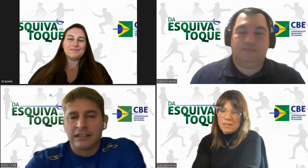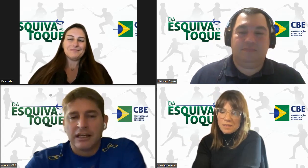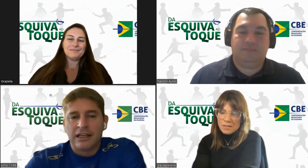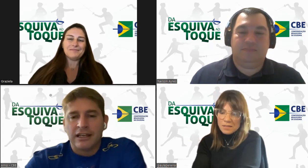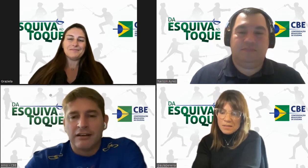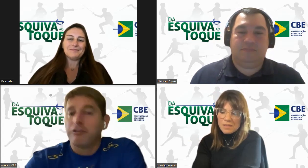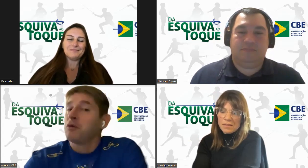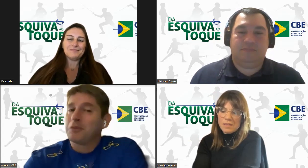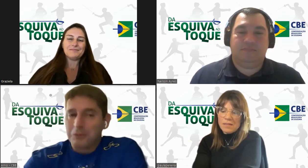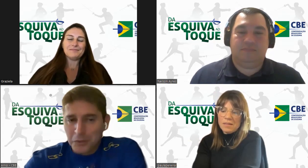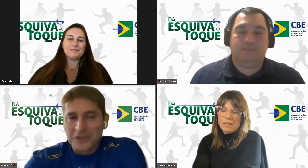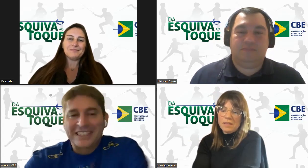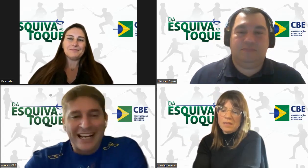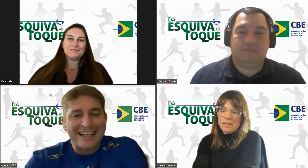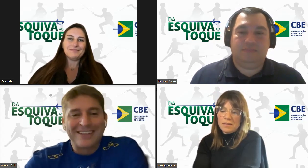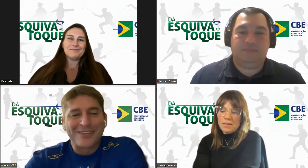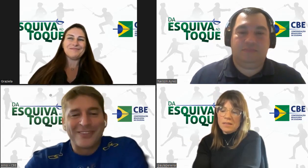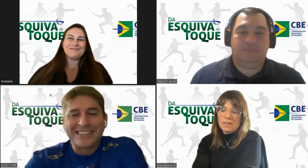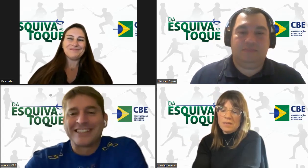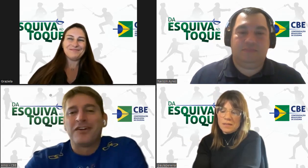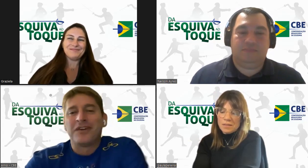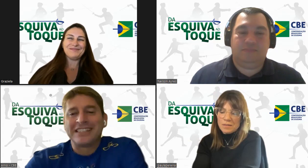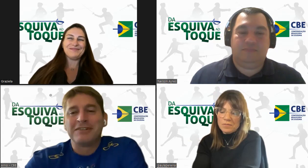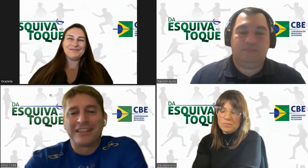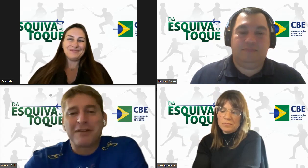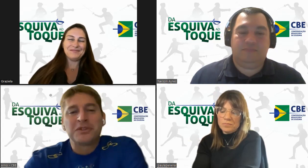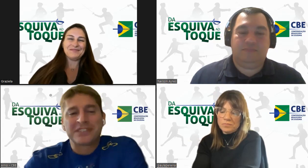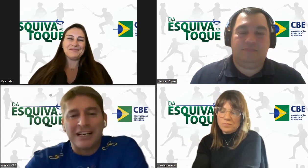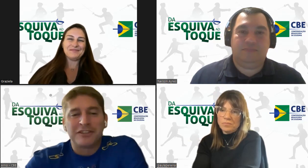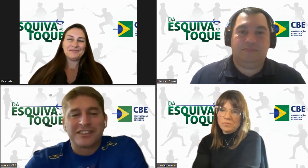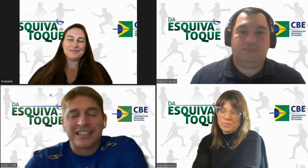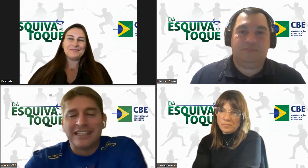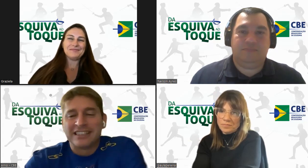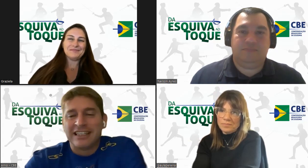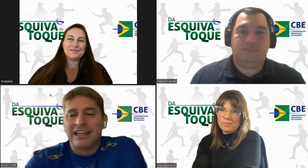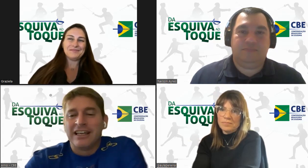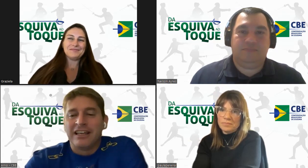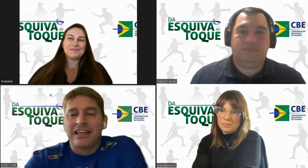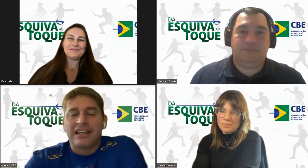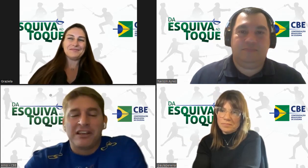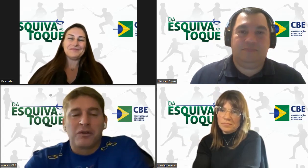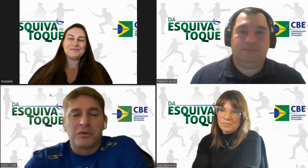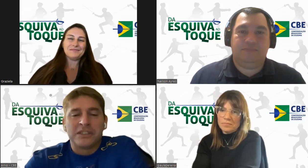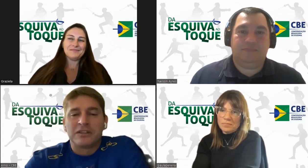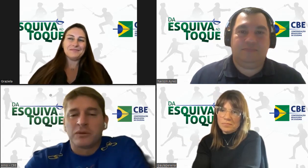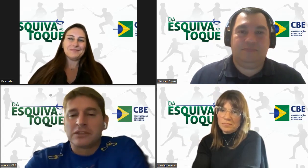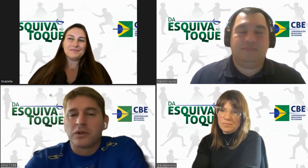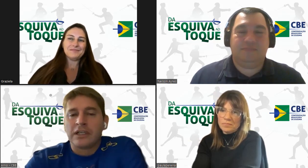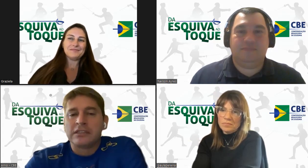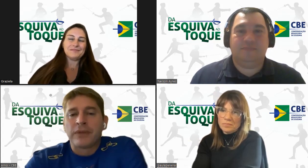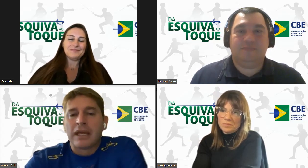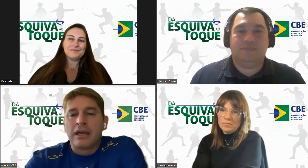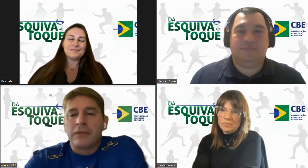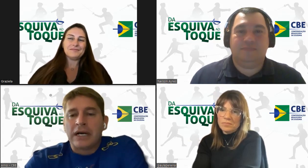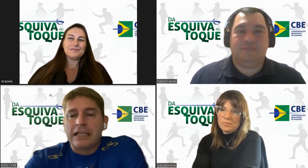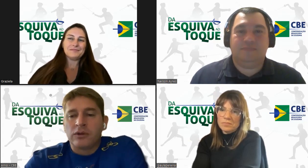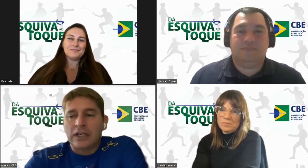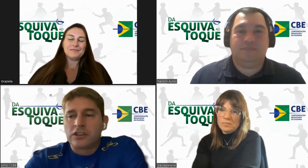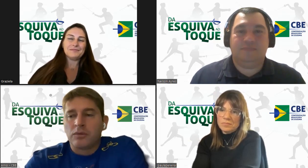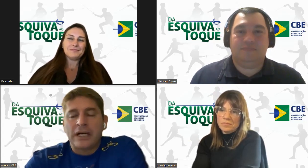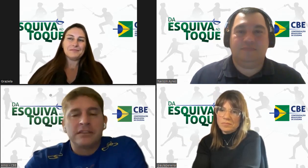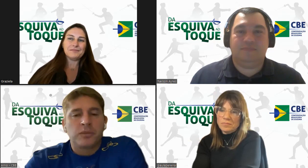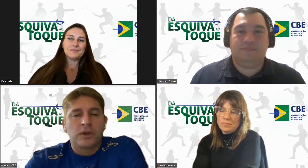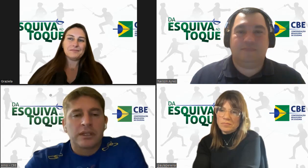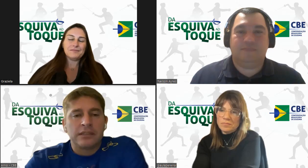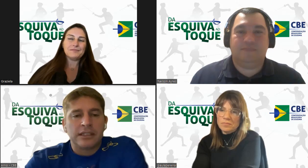muitos atletas Vão buscar a informação até buscar vocês aí em algumas situações mas